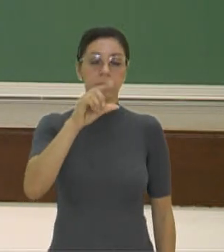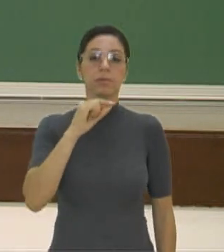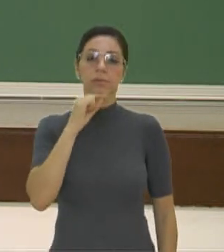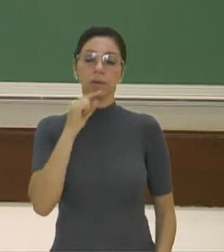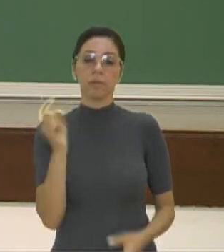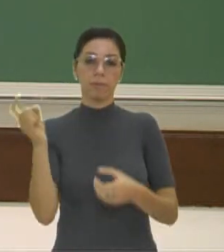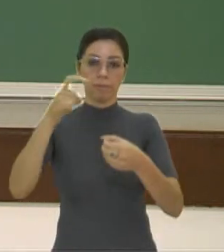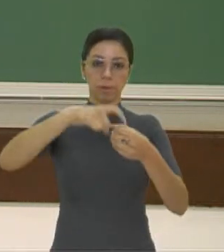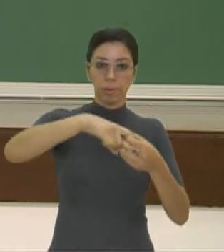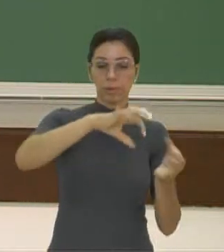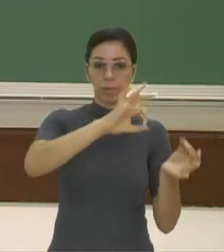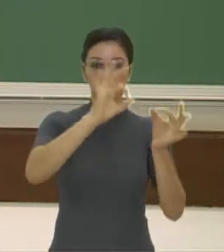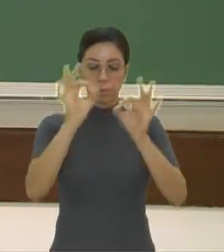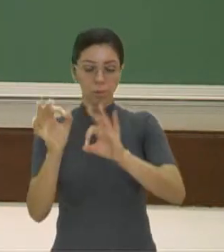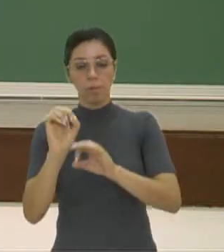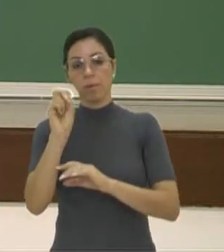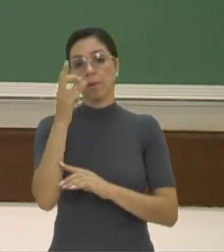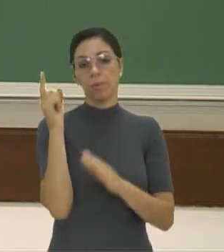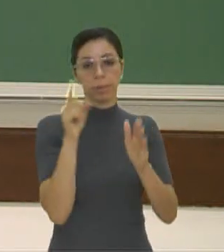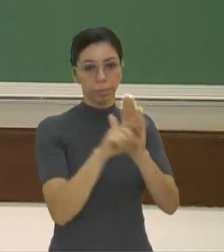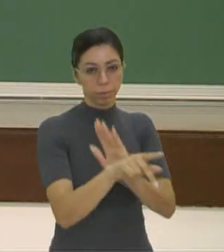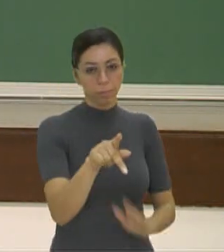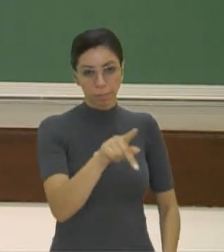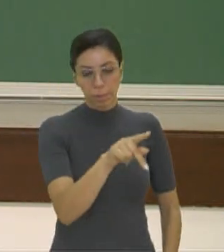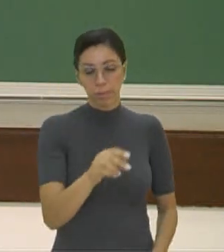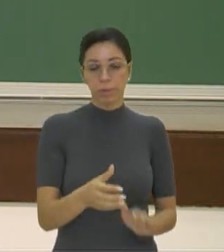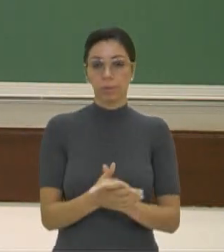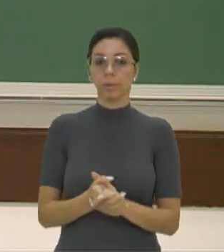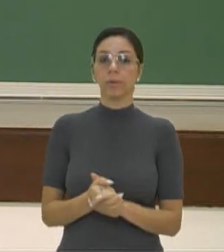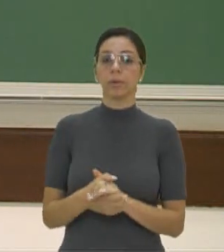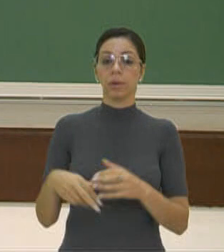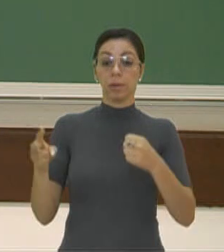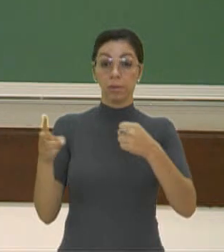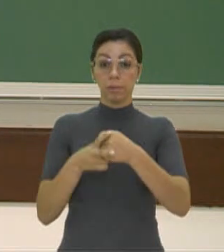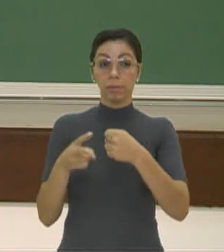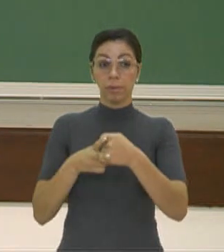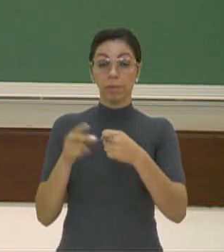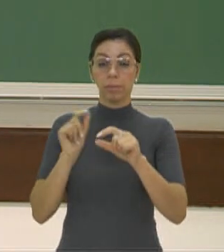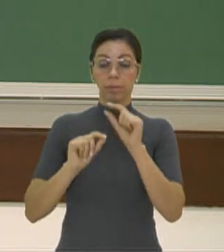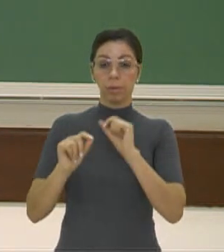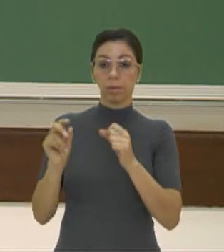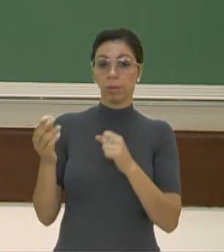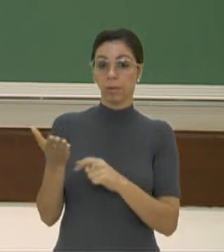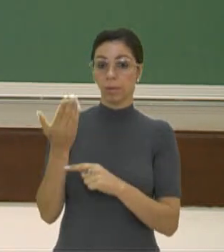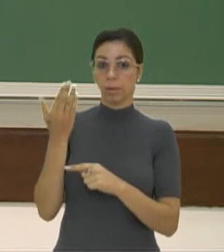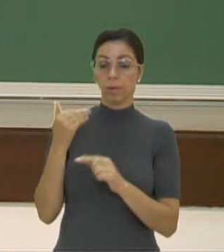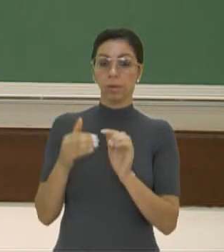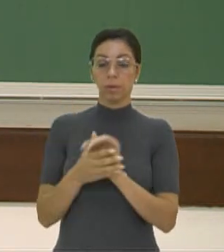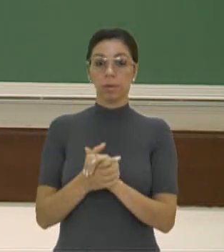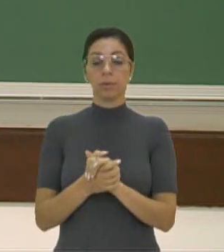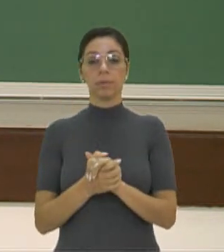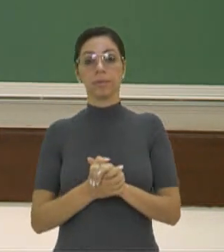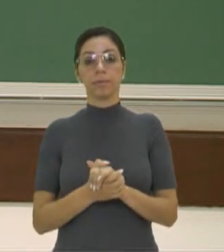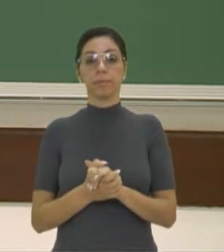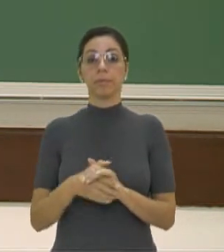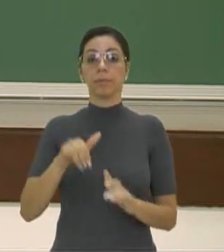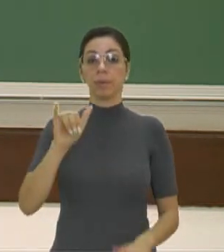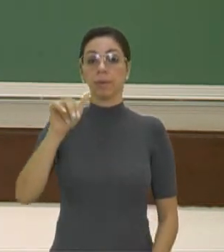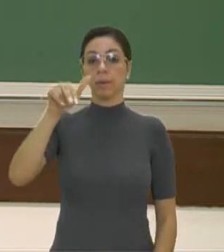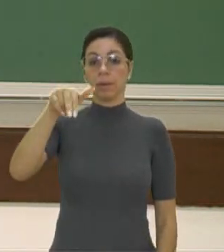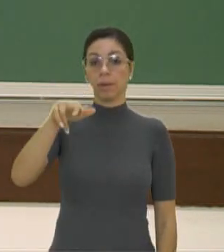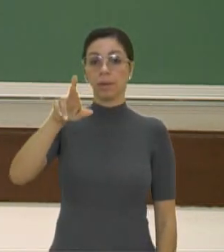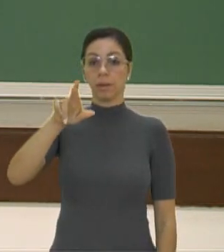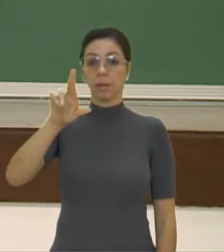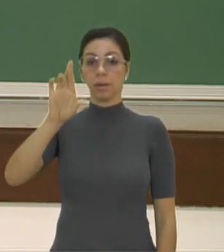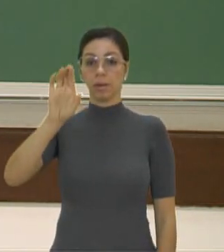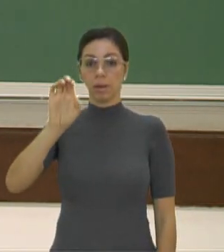de volta nas aulas ou conversa com o seu professor. E o verbo make, que o passado dele é made, é um verbo irregular,